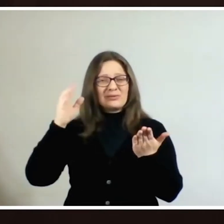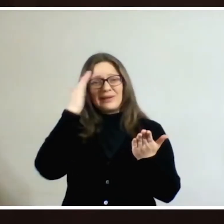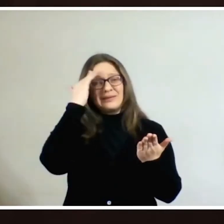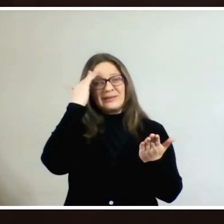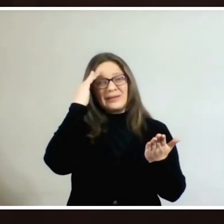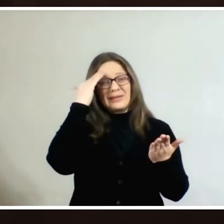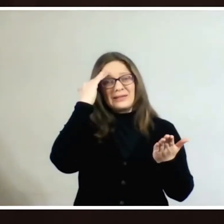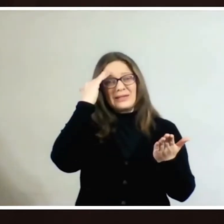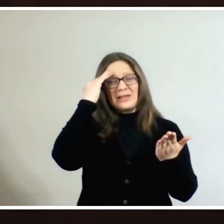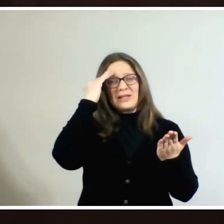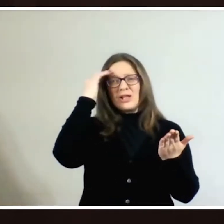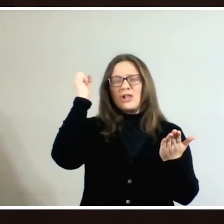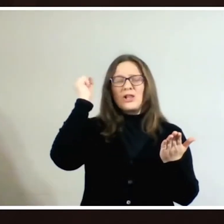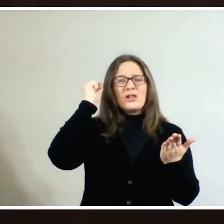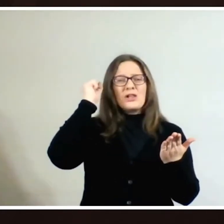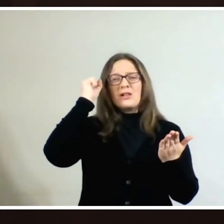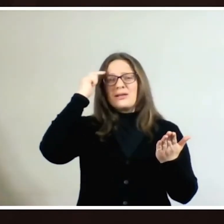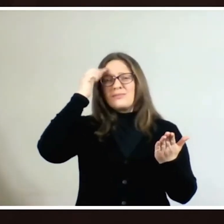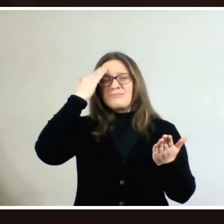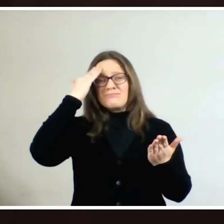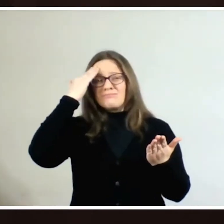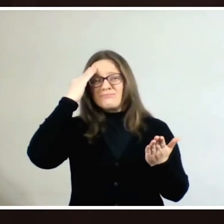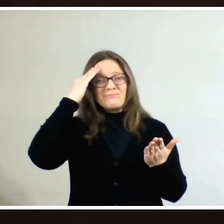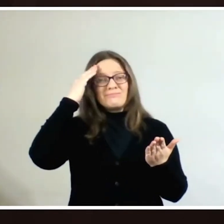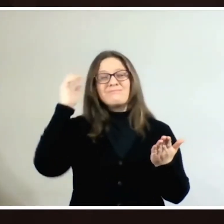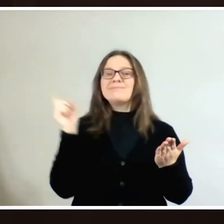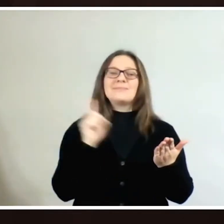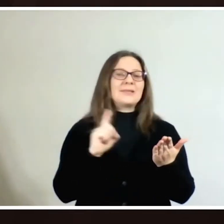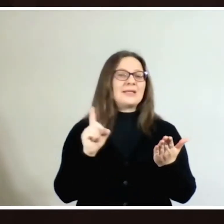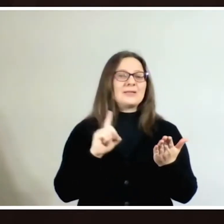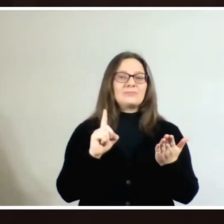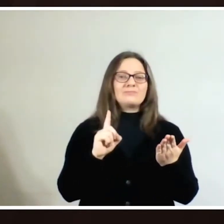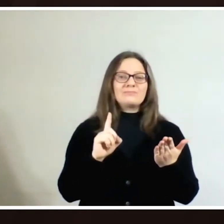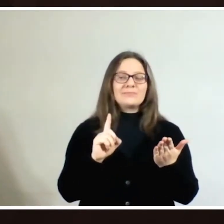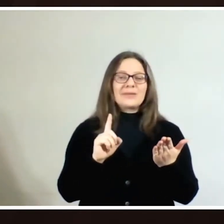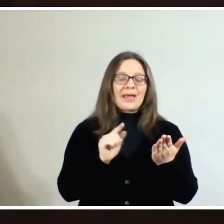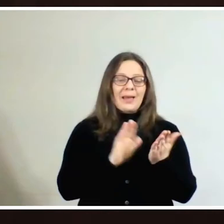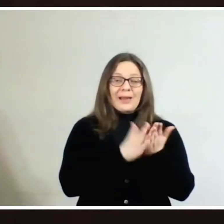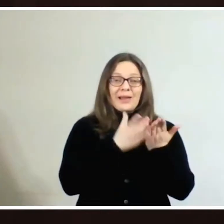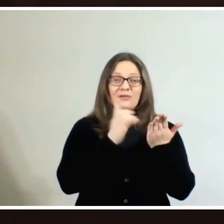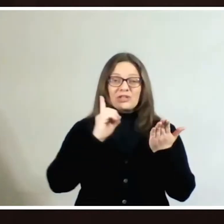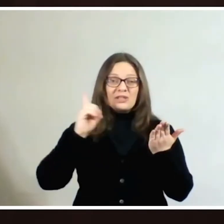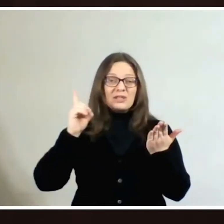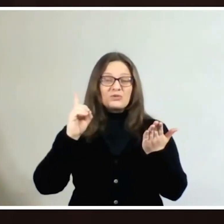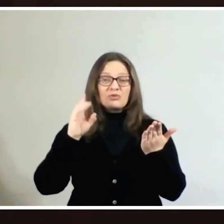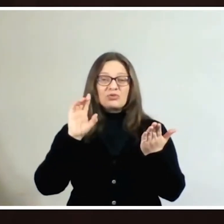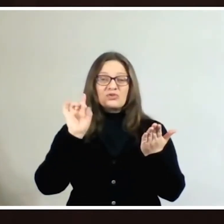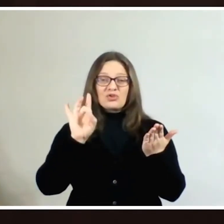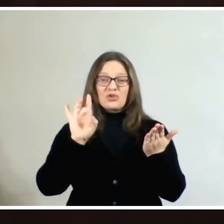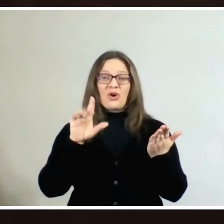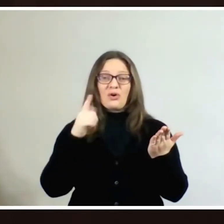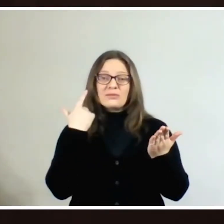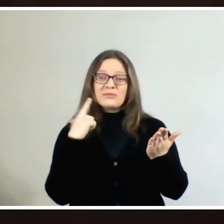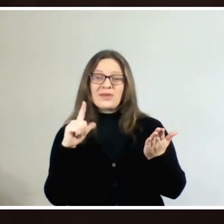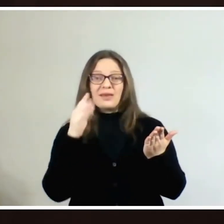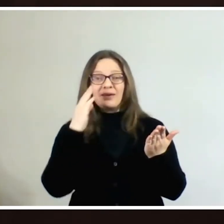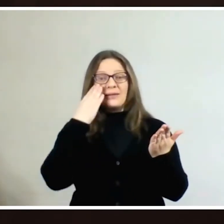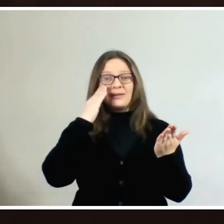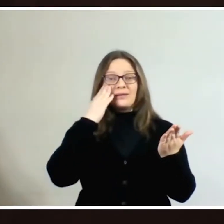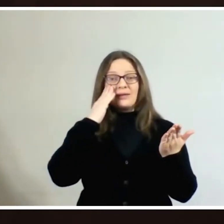lógica. A palavra de Deus se entende pelo Espírito. A palavra de Deus se conhece